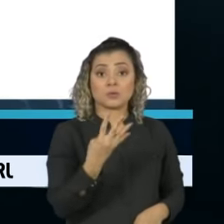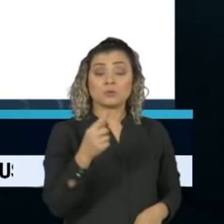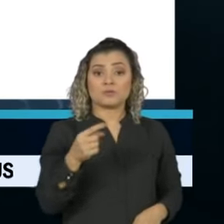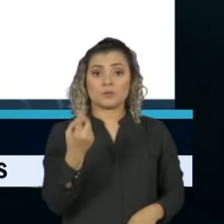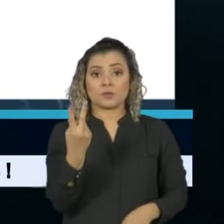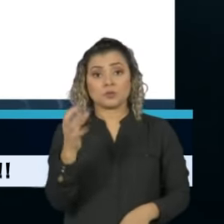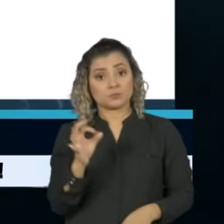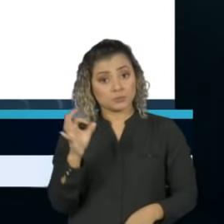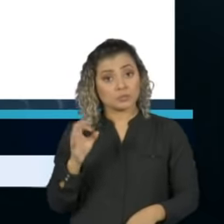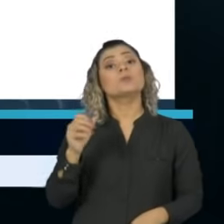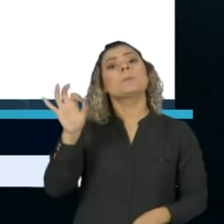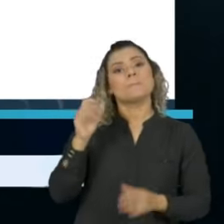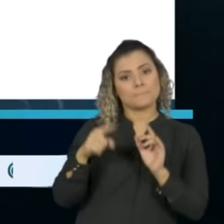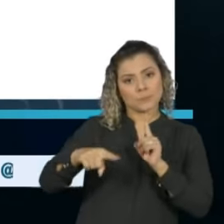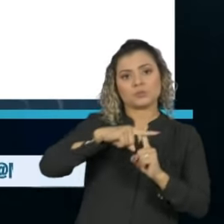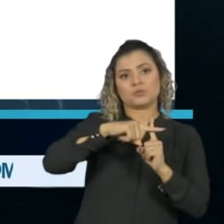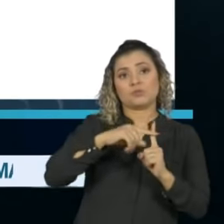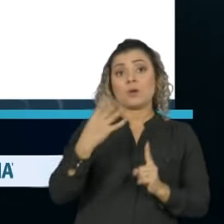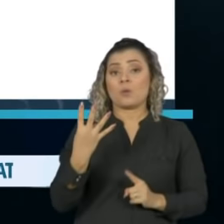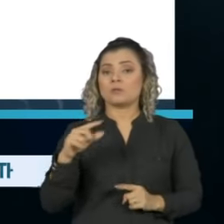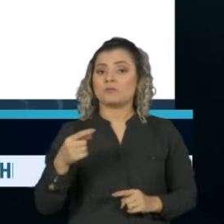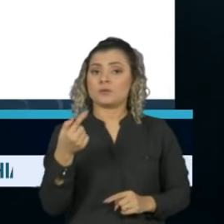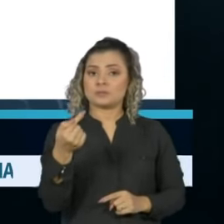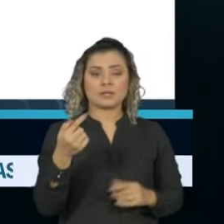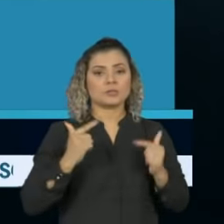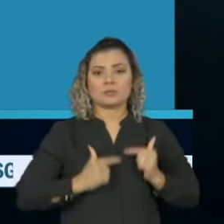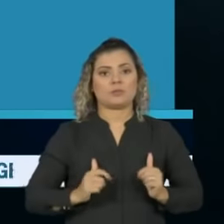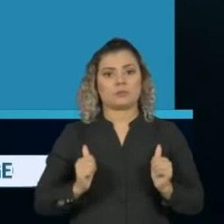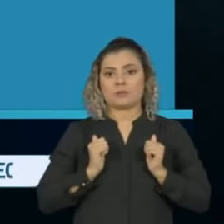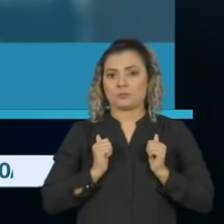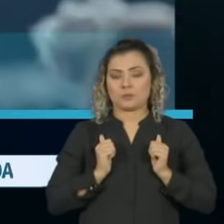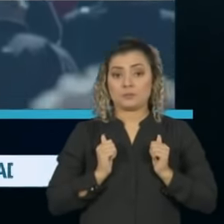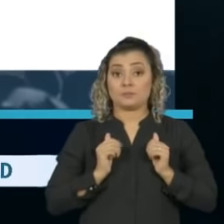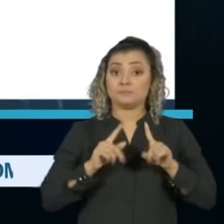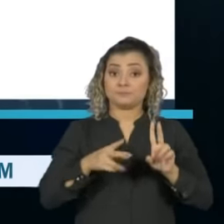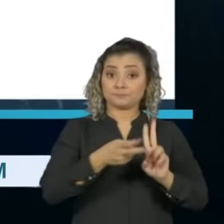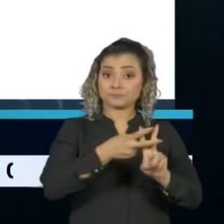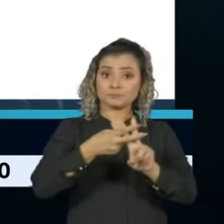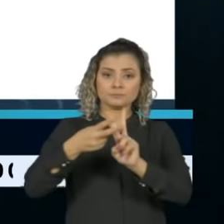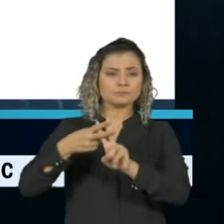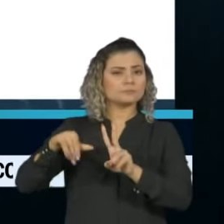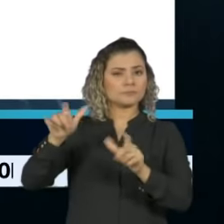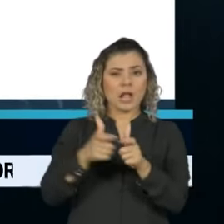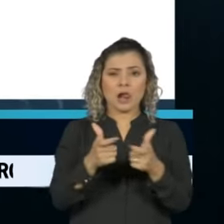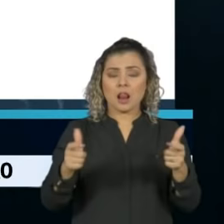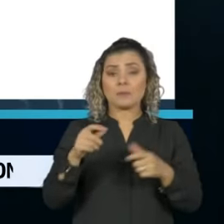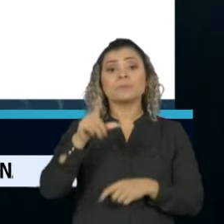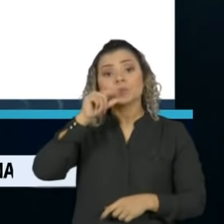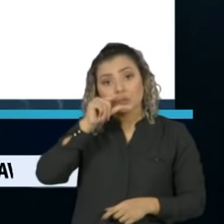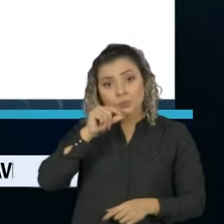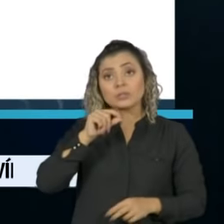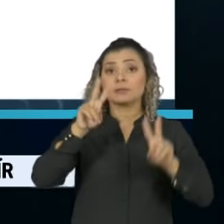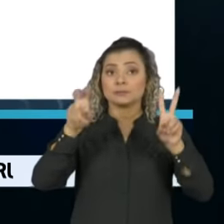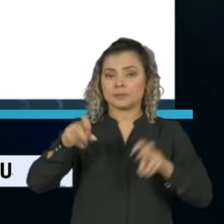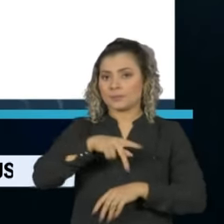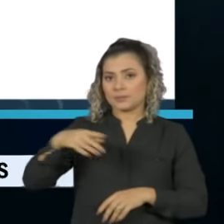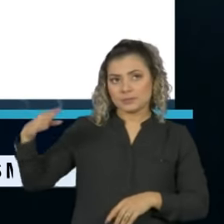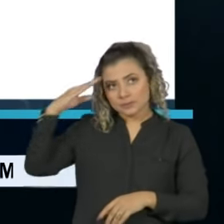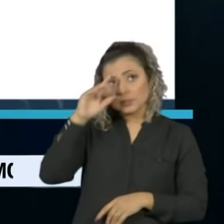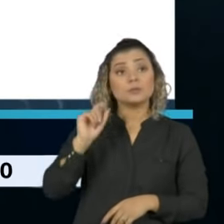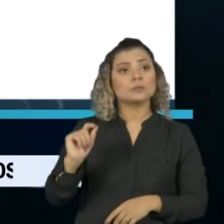14,2% positivas e 4,7% neutras. As hashtags mais utilizadas no Twitter sobre o presidente